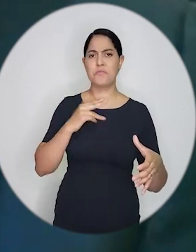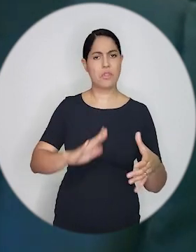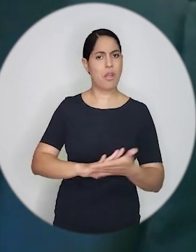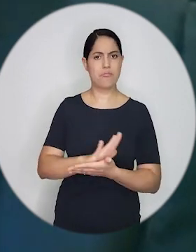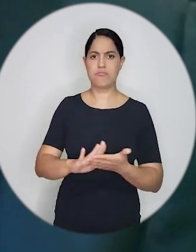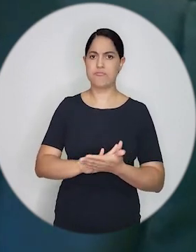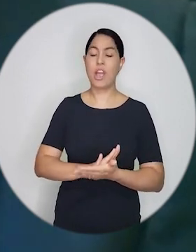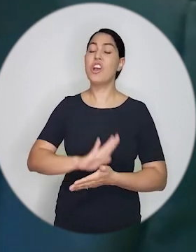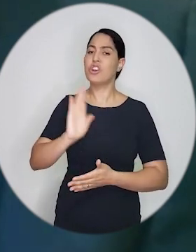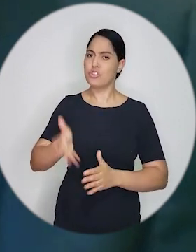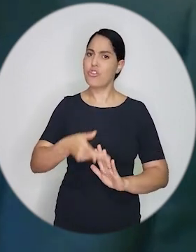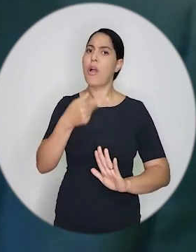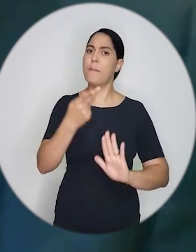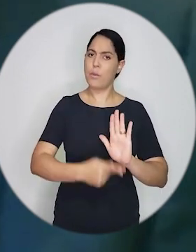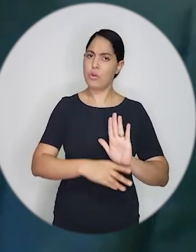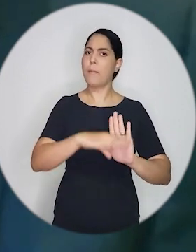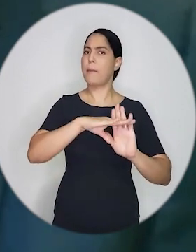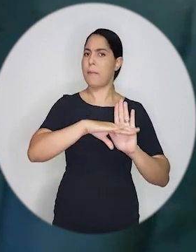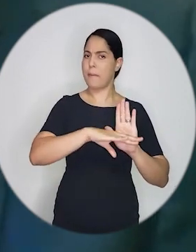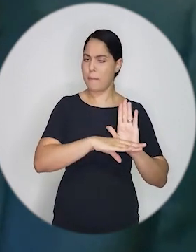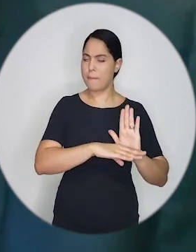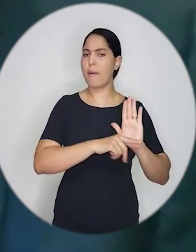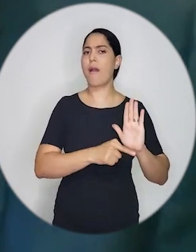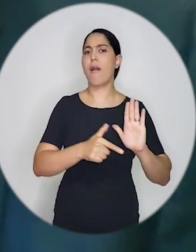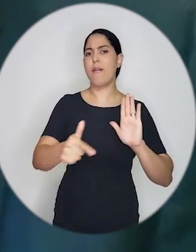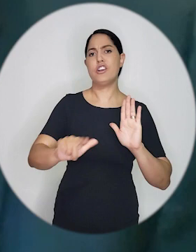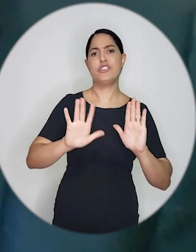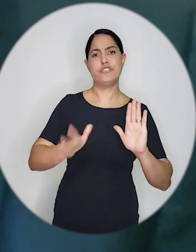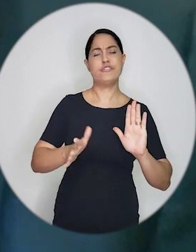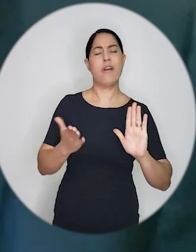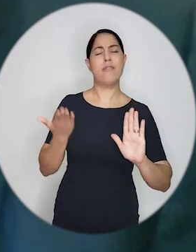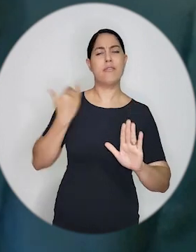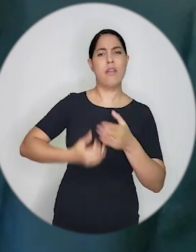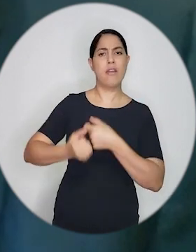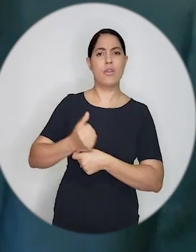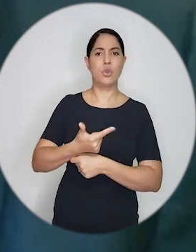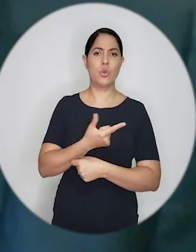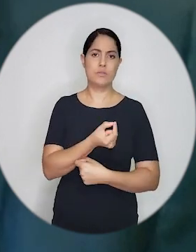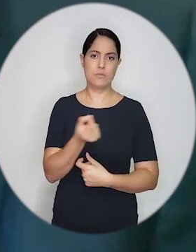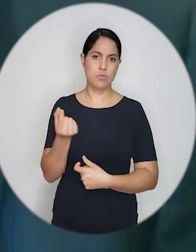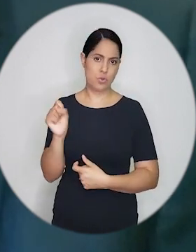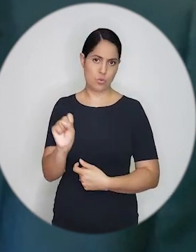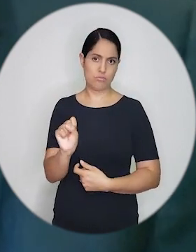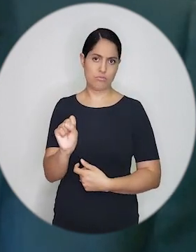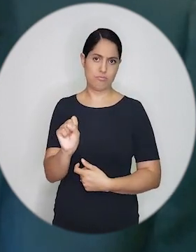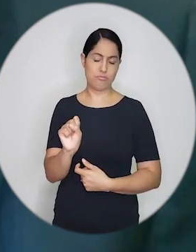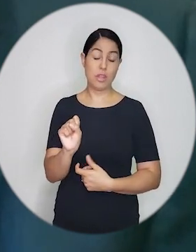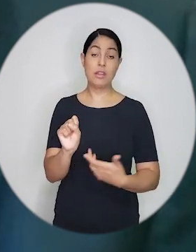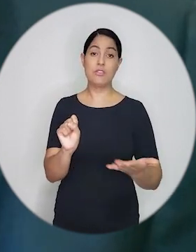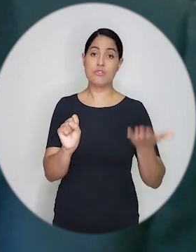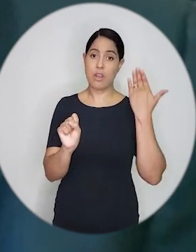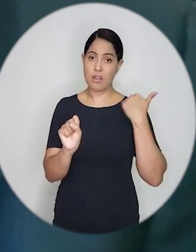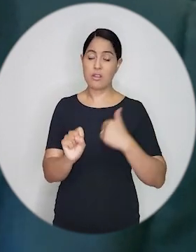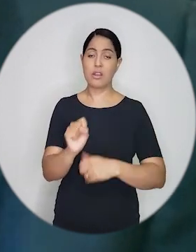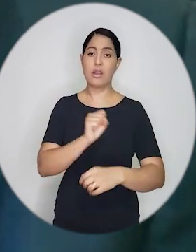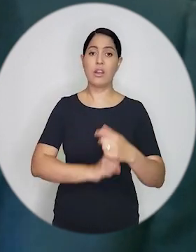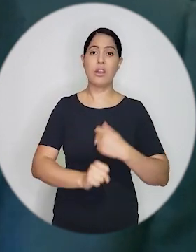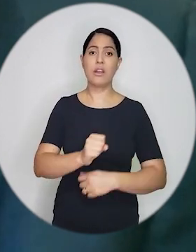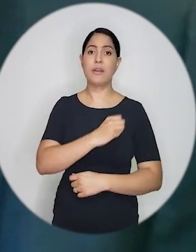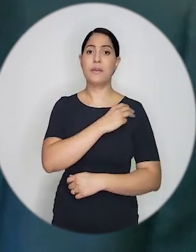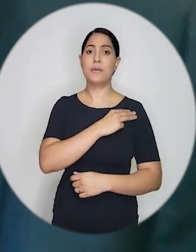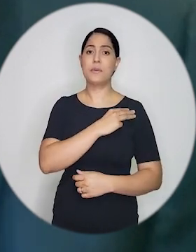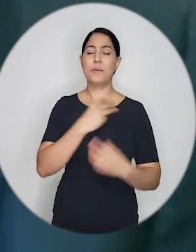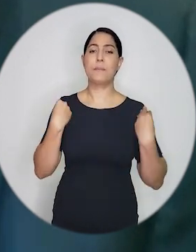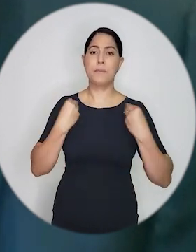política judiciária, são programas e ações que acontecem desde